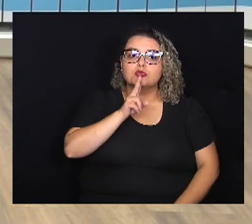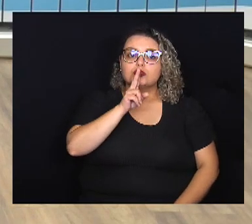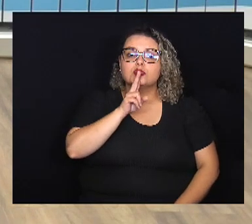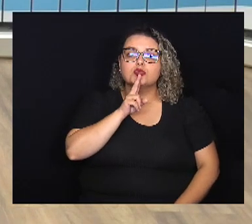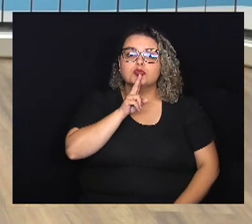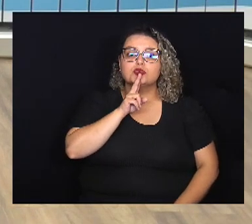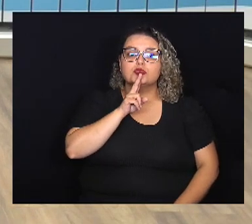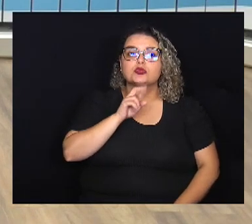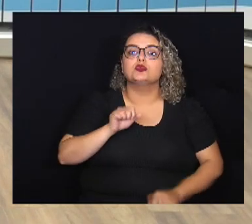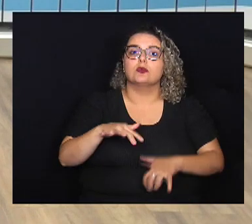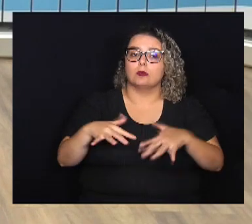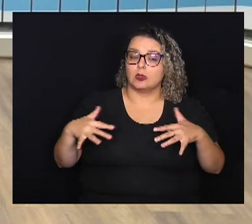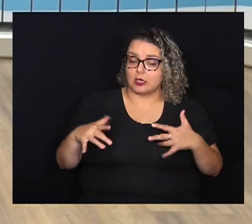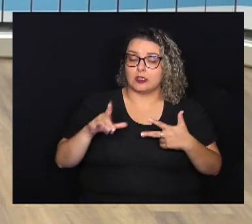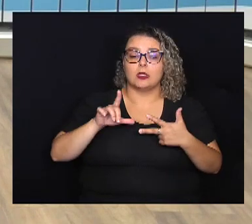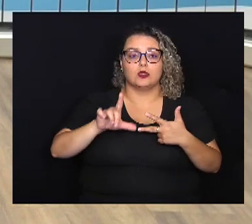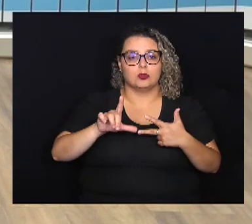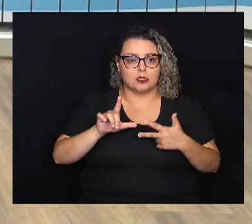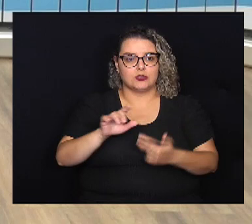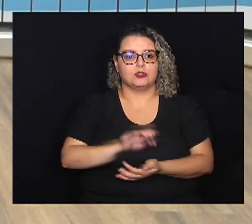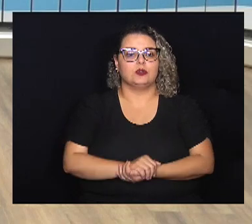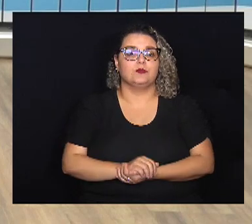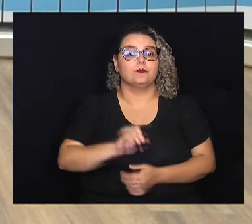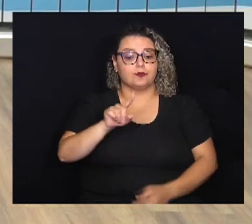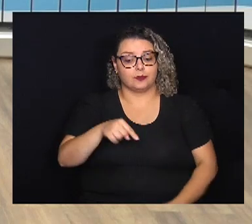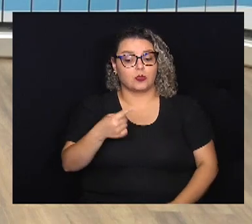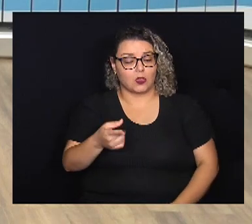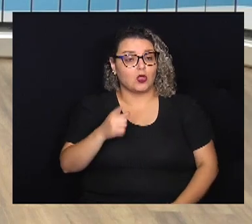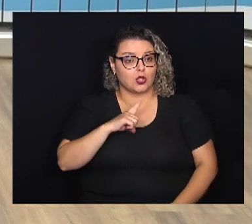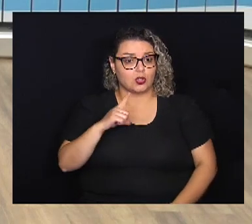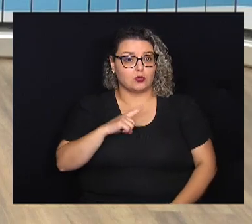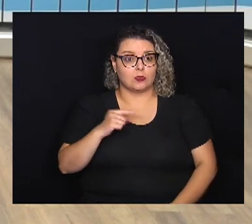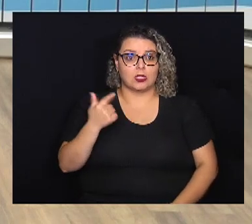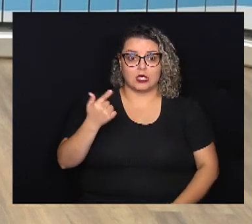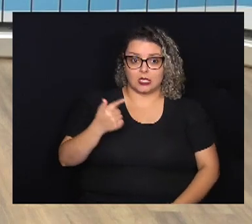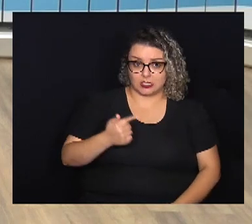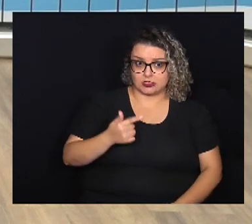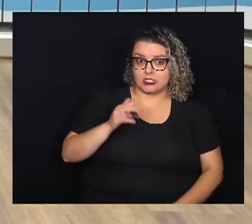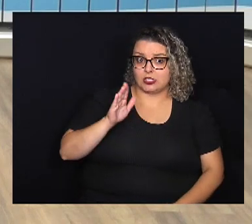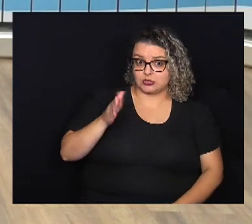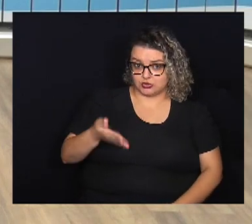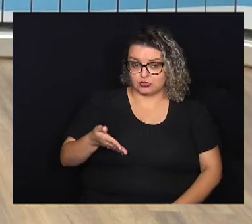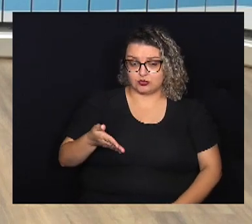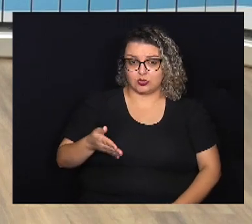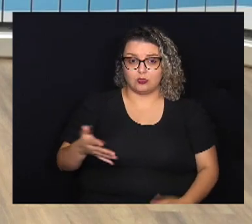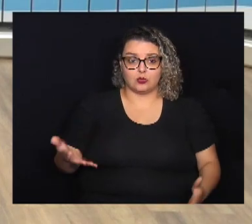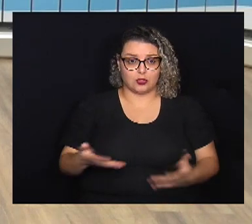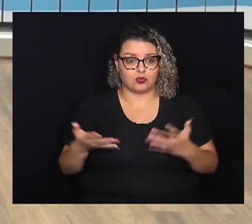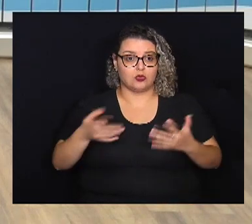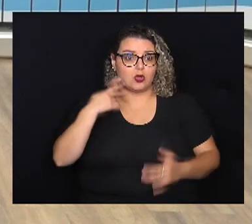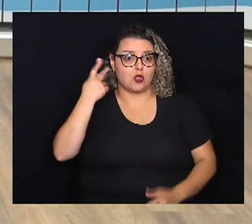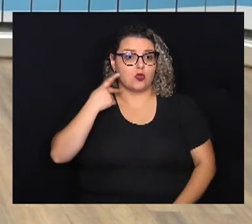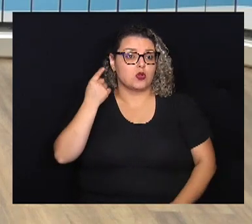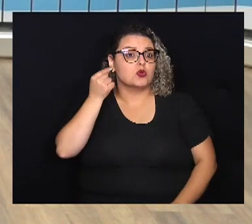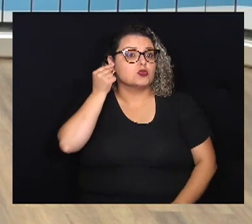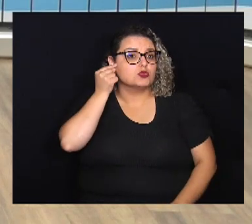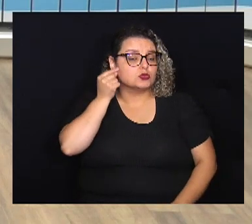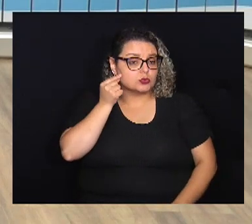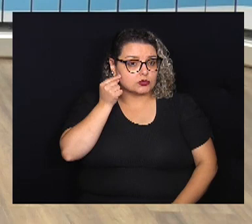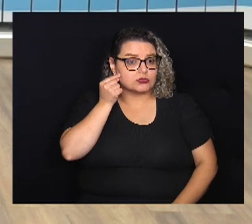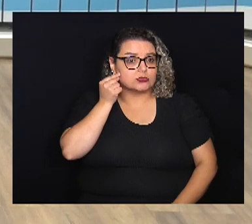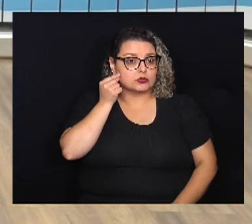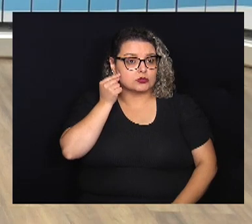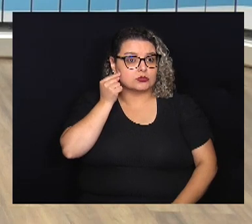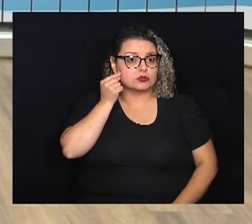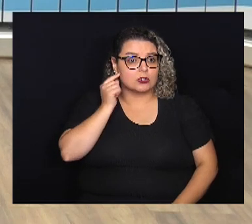Osse no plenário do Legislativo e depois nós temos às 7 e meia da noite por iniciativa do vereador Marcelo Silva